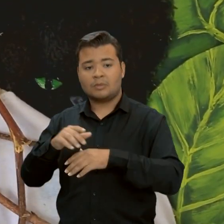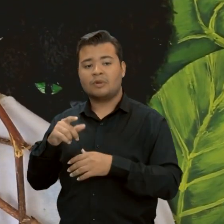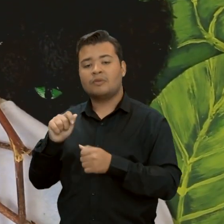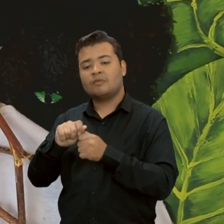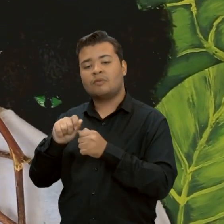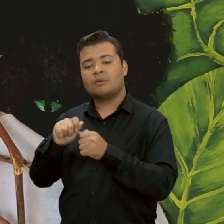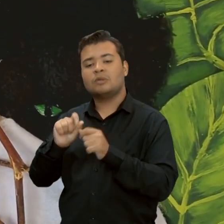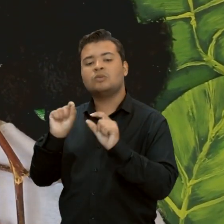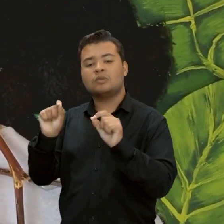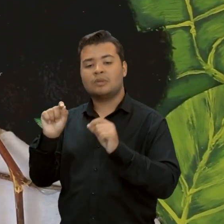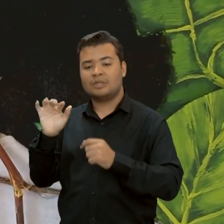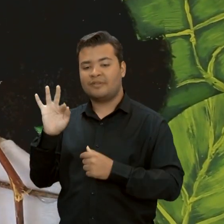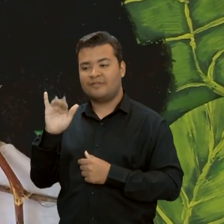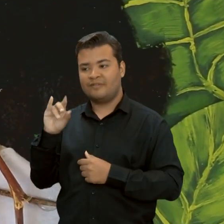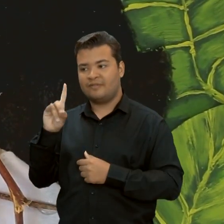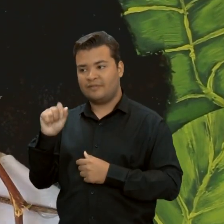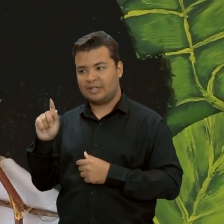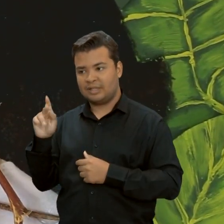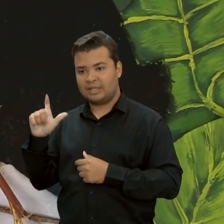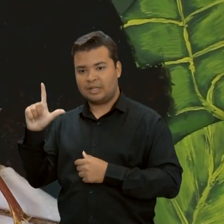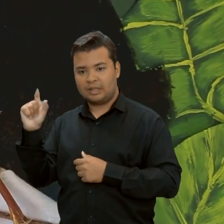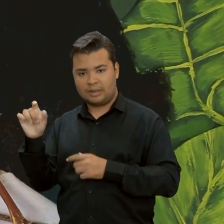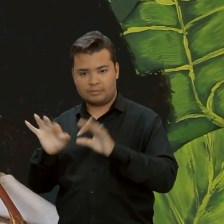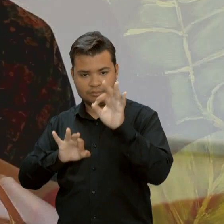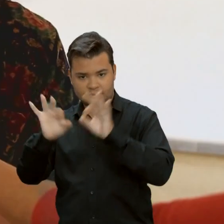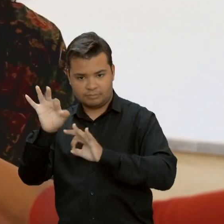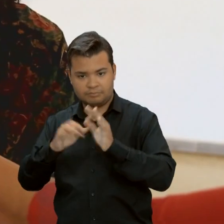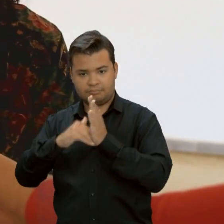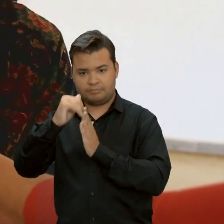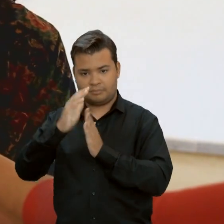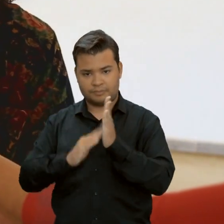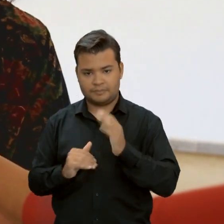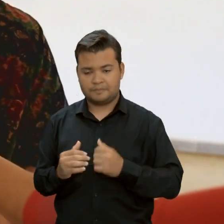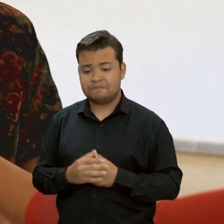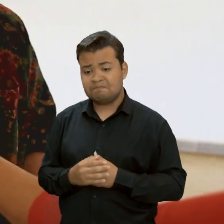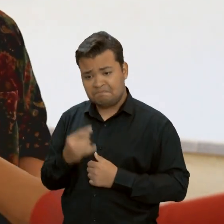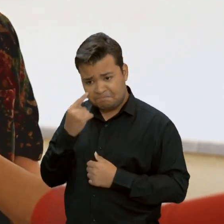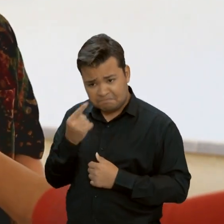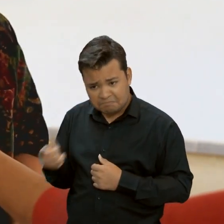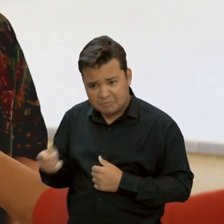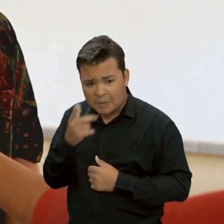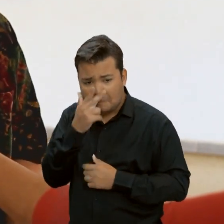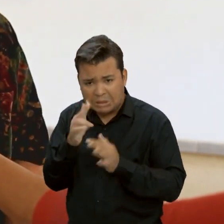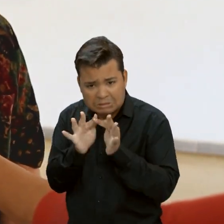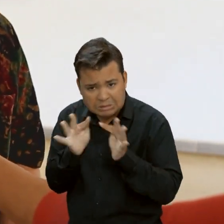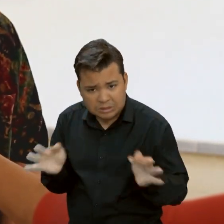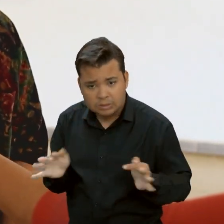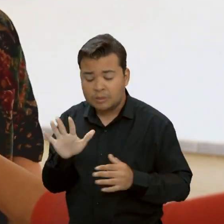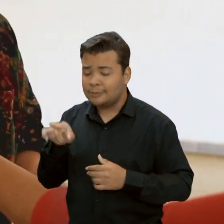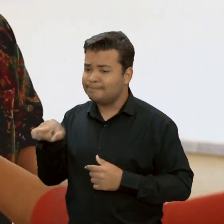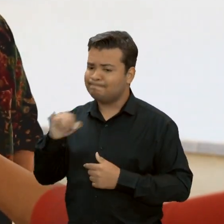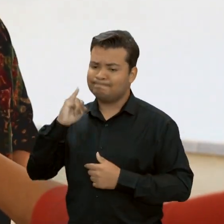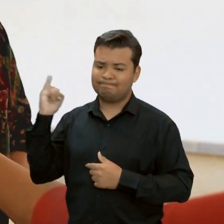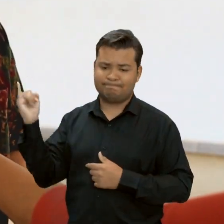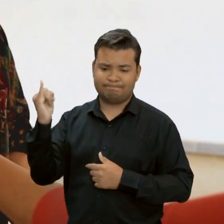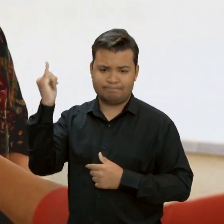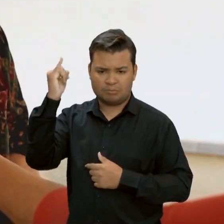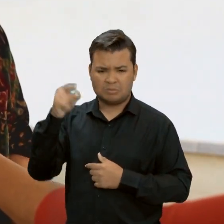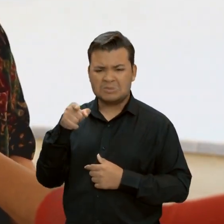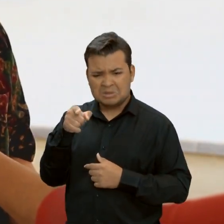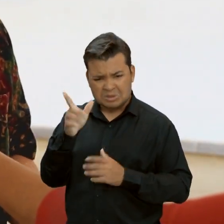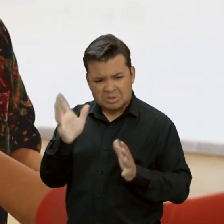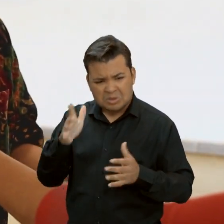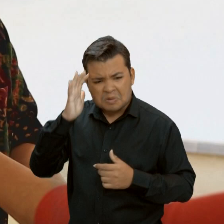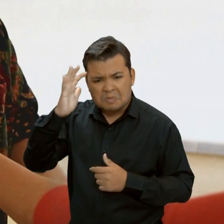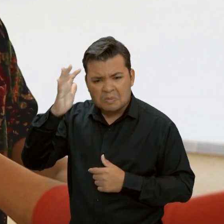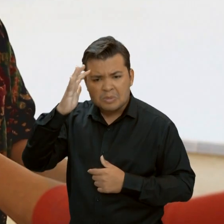Kahlo. Ela conta a importância desse momento. Pode parecer simples, mas isso aqui é muito importante, muito, muito importante. Já parou para pensar,